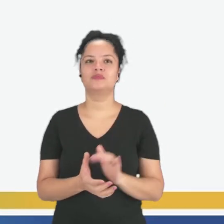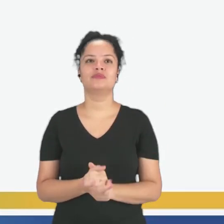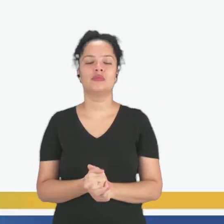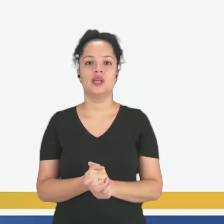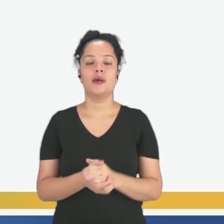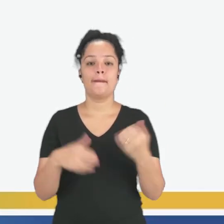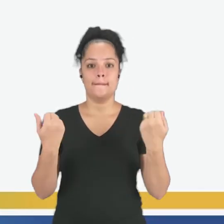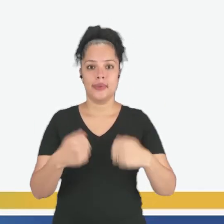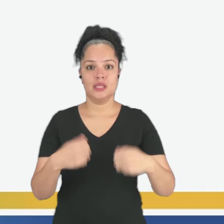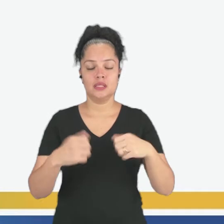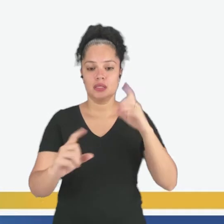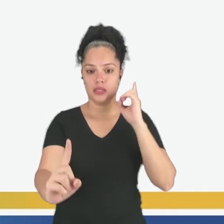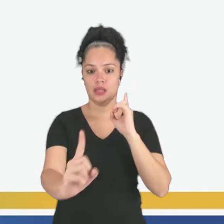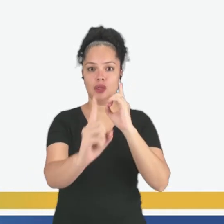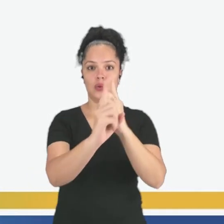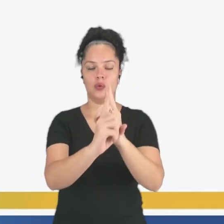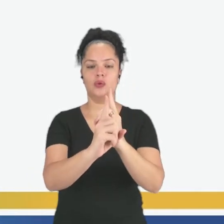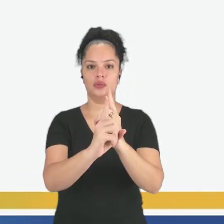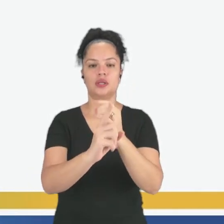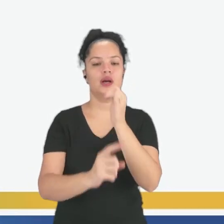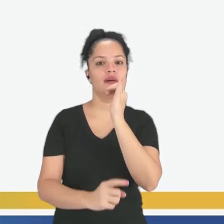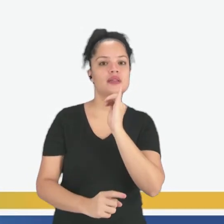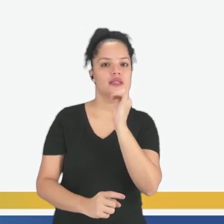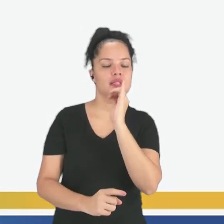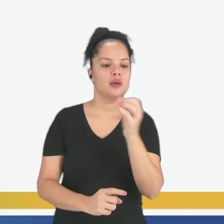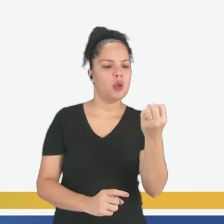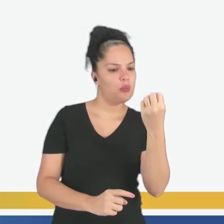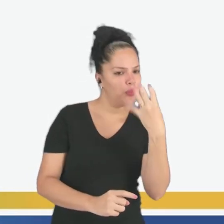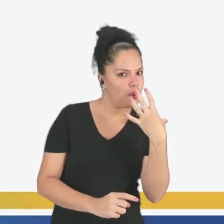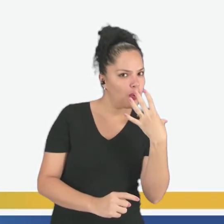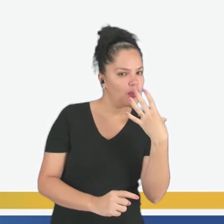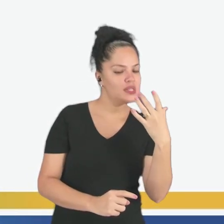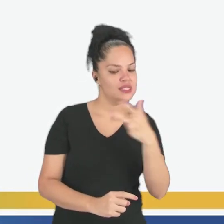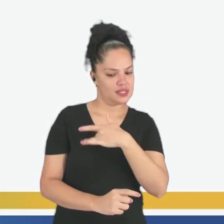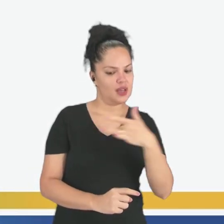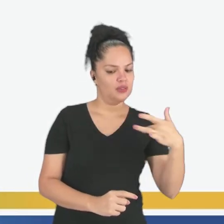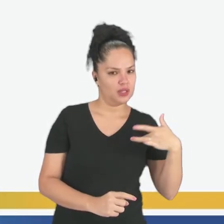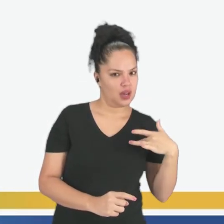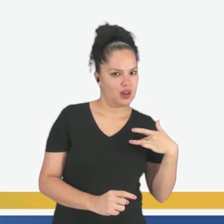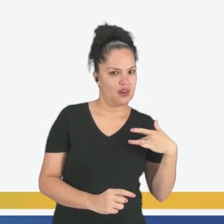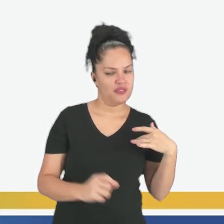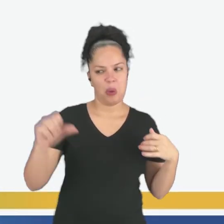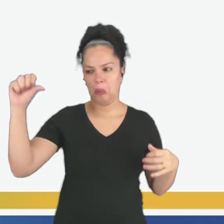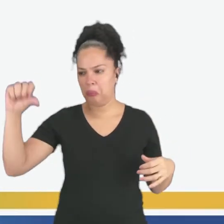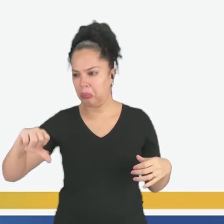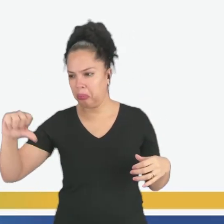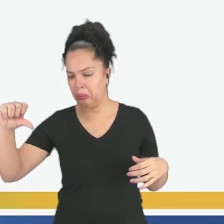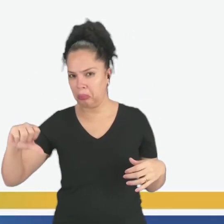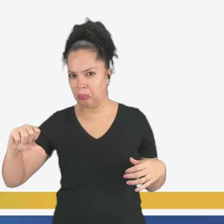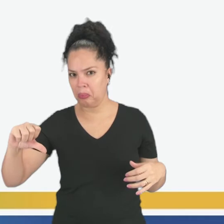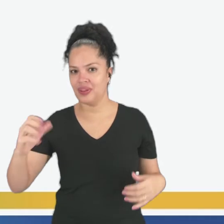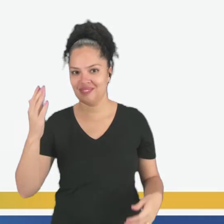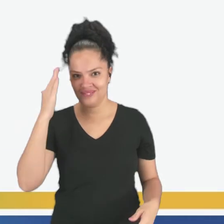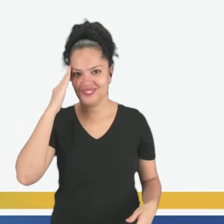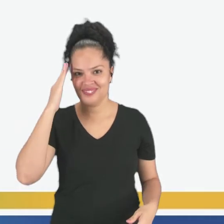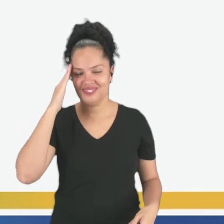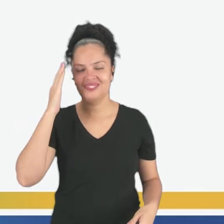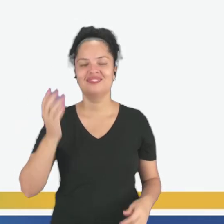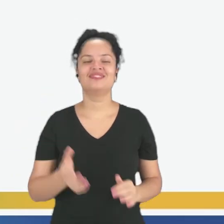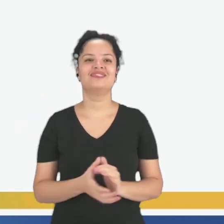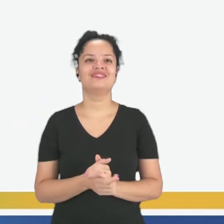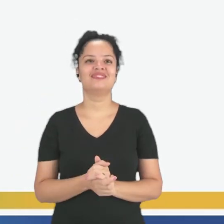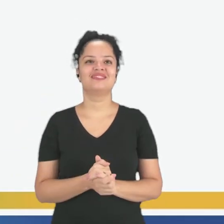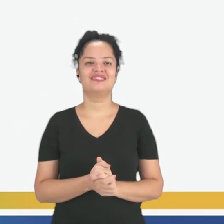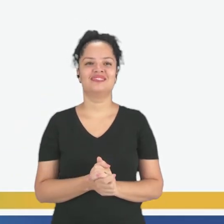vocês precisam identificar se elas são saudáveis ou não. Então, nós podemos aí pensar em H se ela for saudável, né, que é H